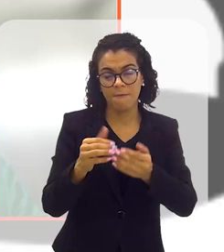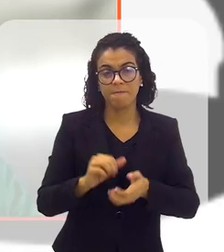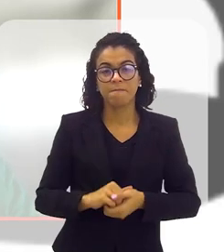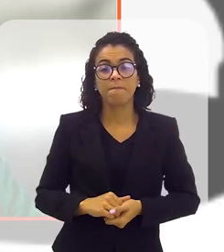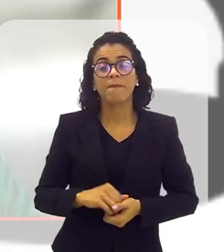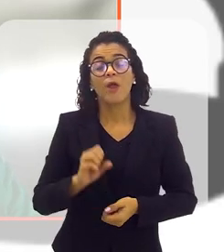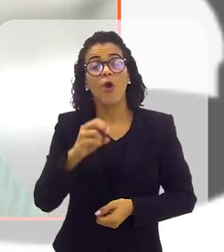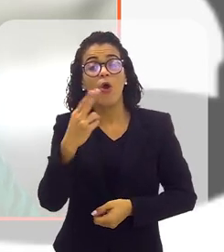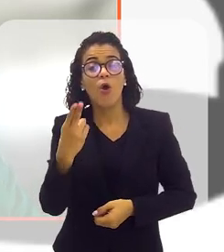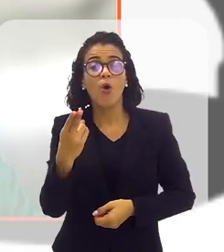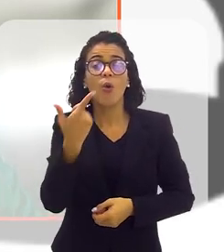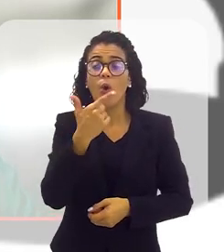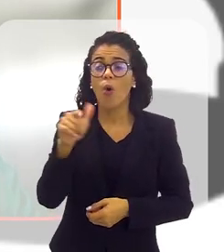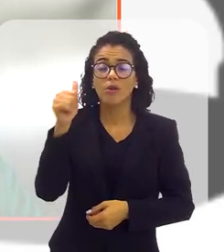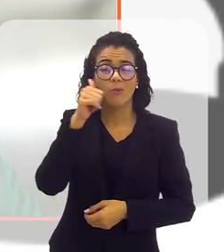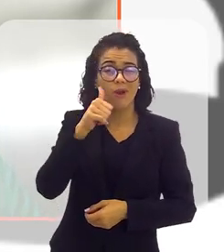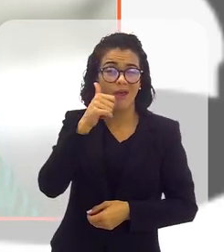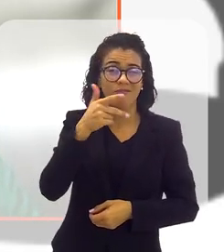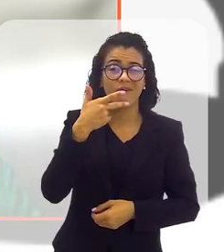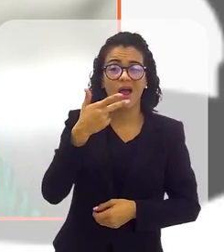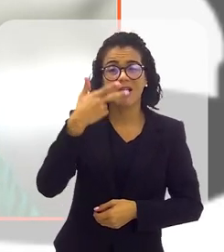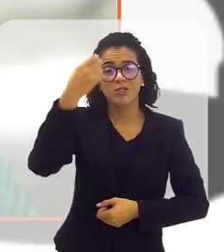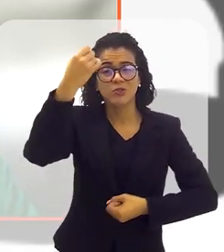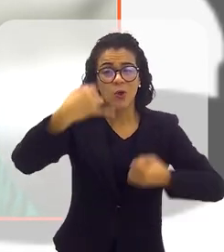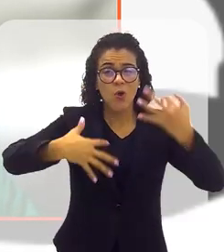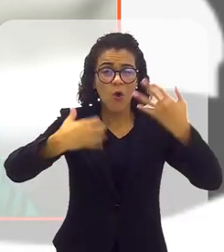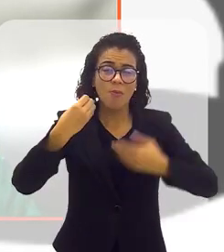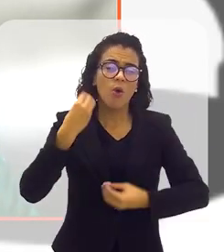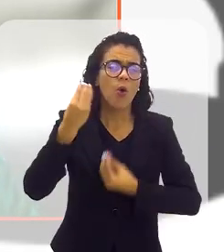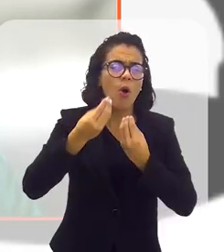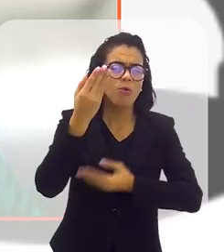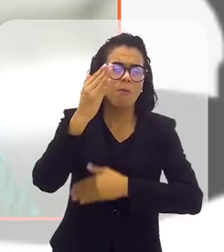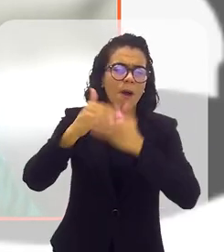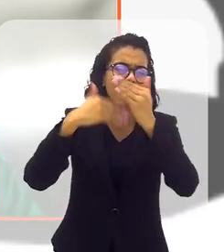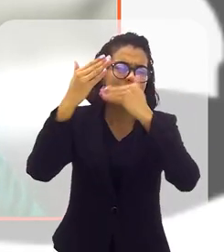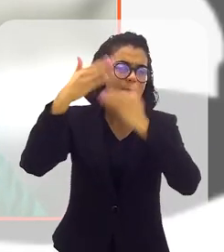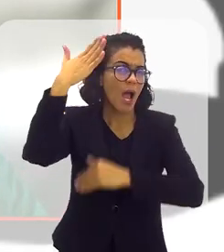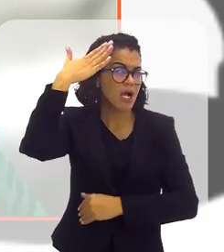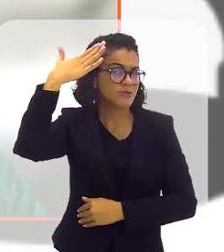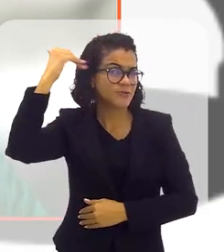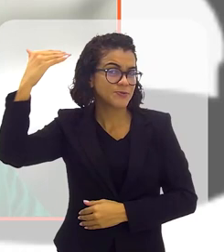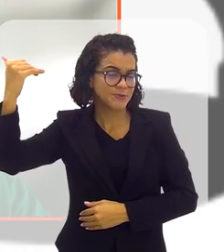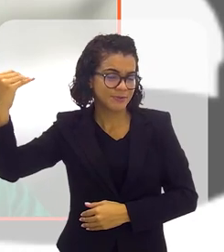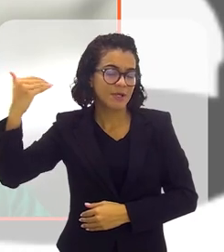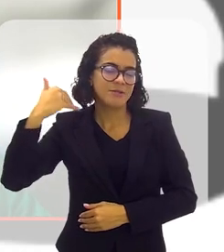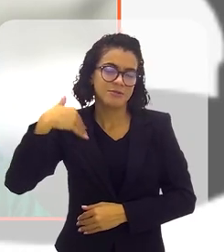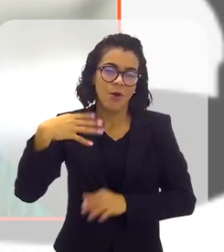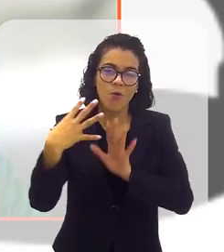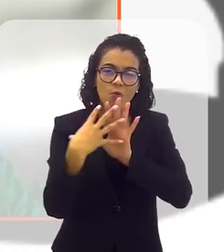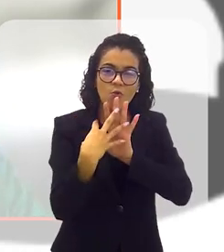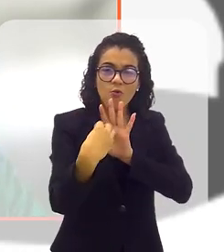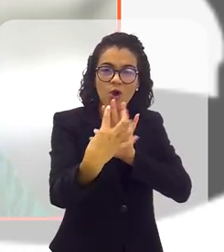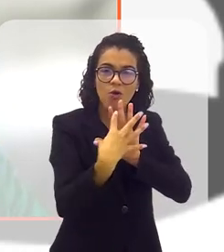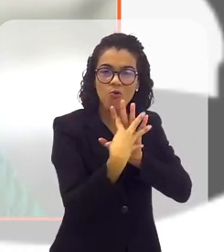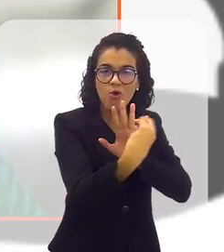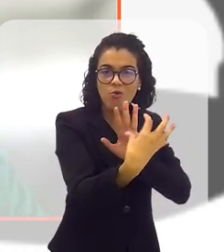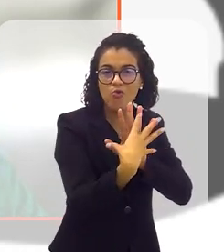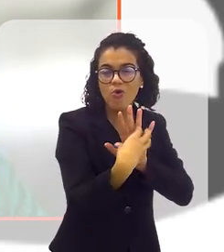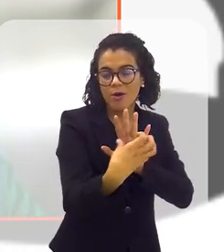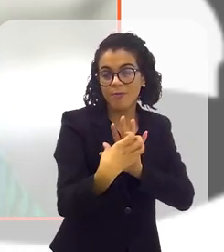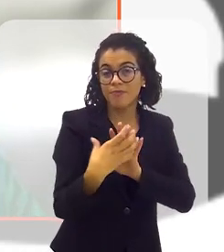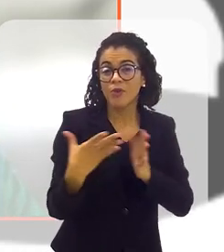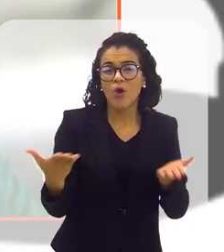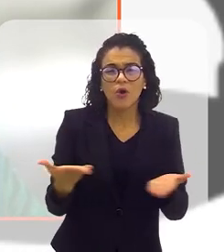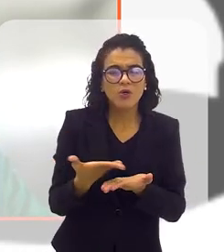nessas especialistas também, ou em outras mulheres que falam sobre seus cases de sucesso. Então, isso é muito interessante, isso é